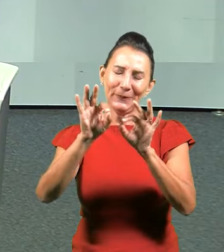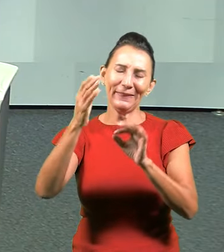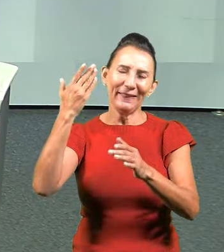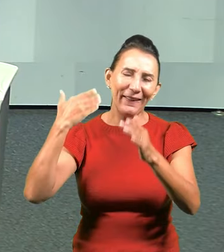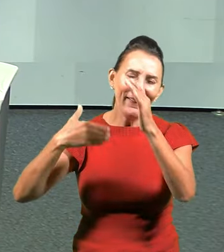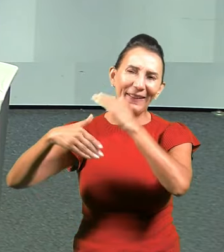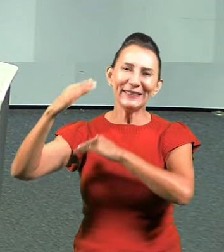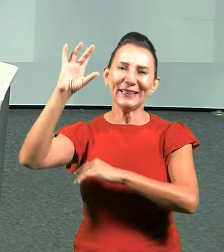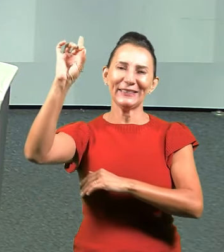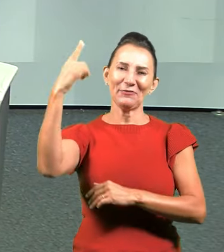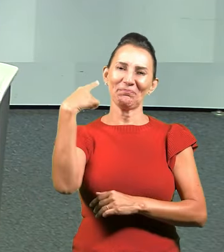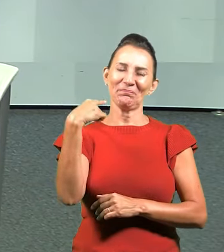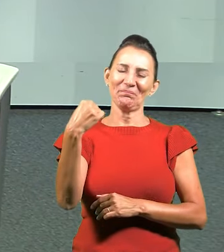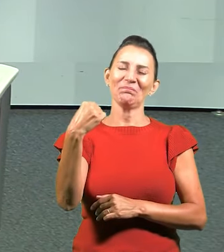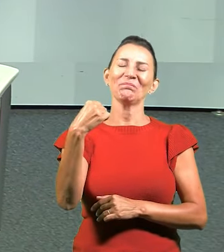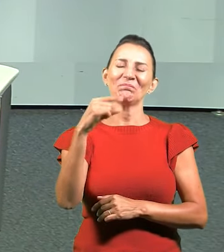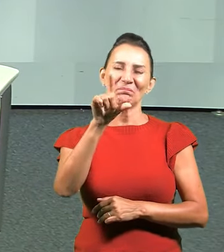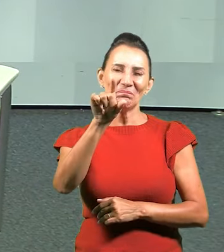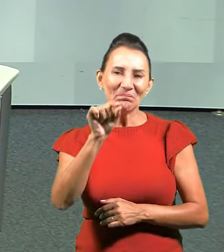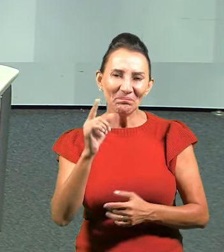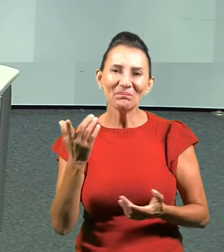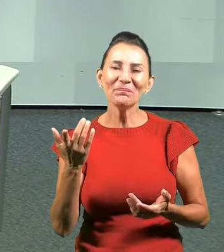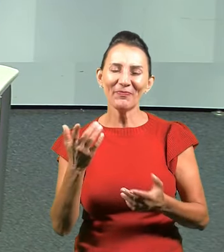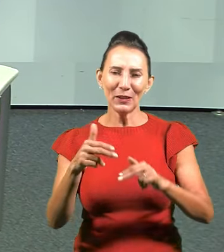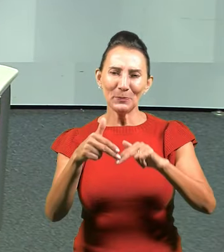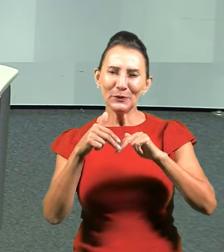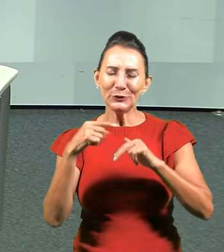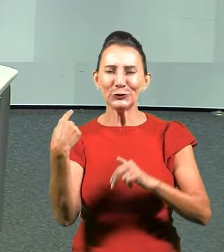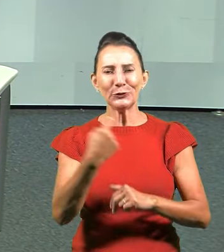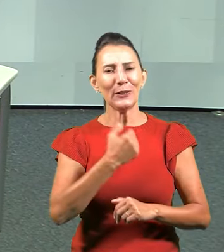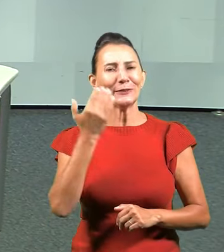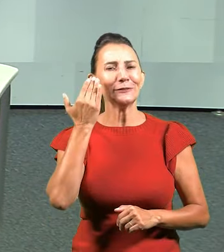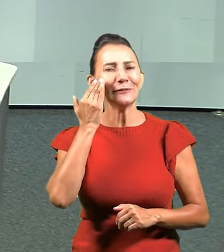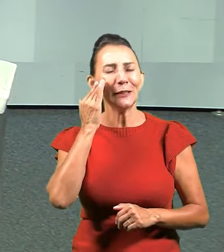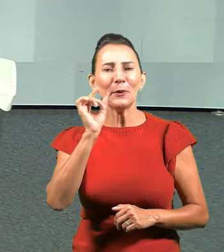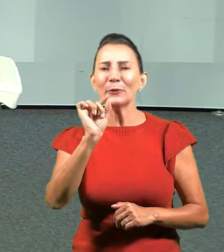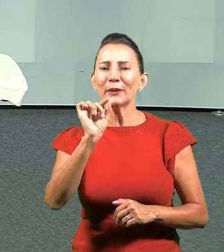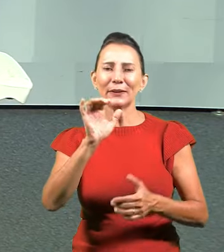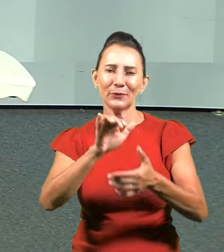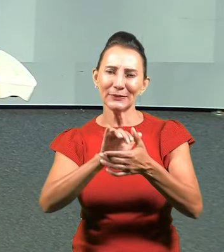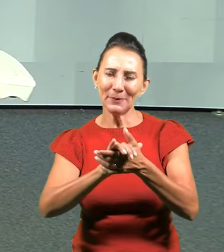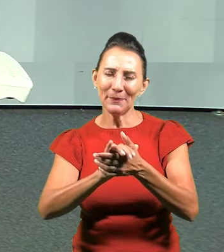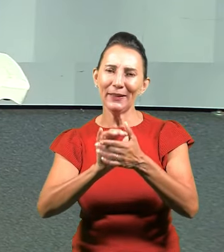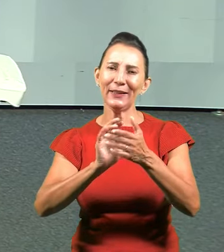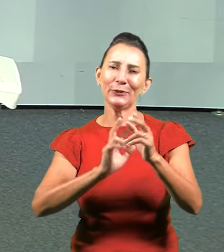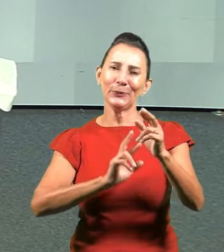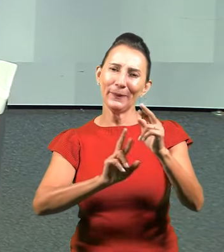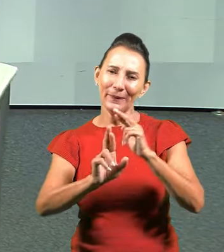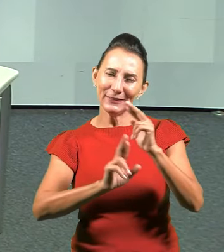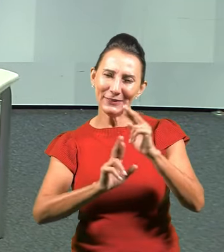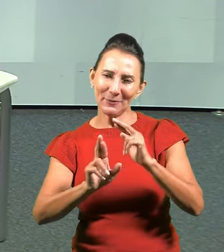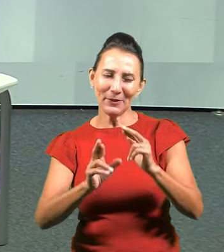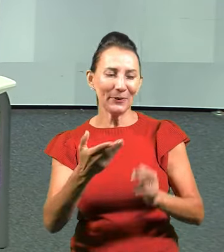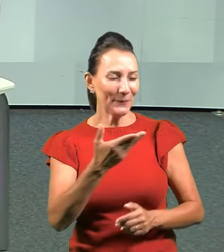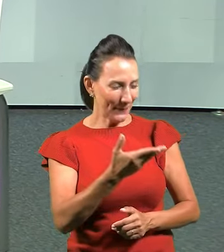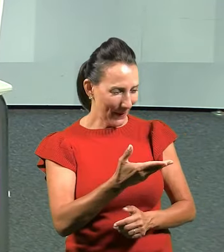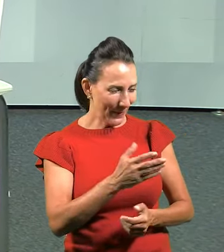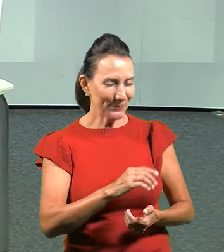desde lá da criação. Então, por isso que a gente entende o que é o casamento, o que é o nosso relacionamento, né,